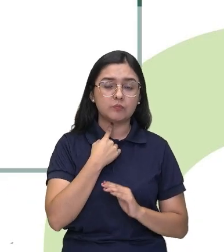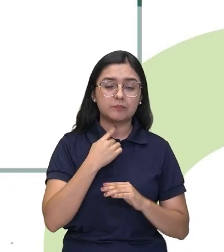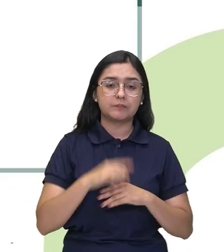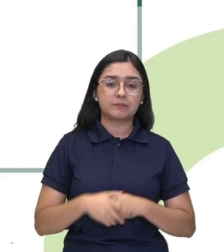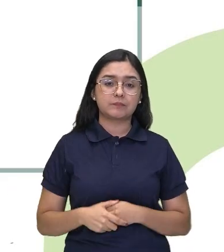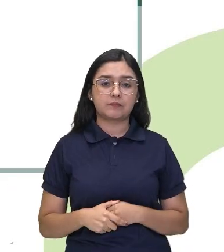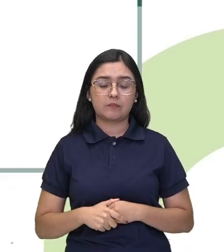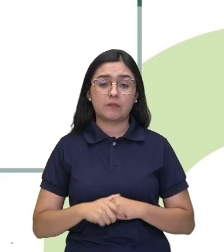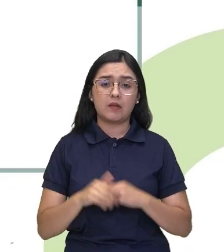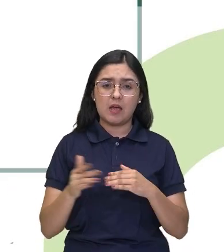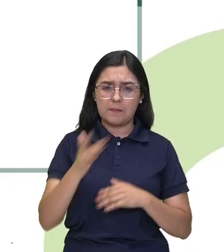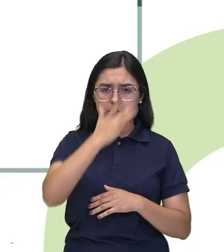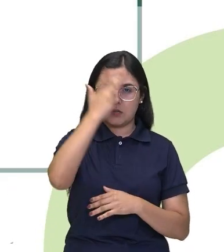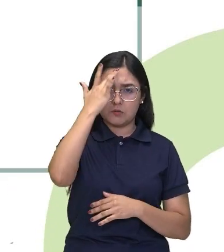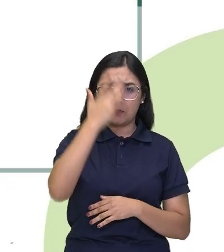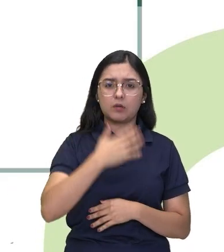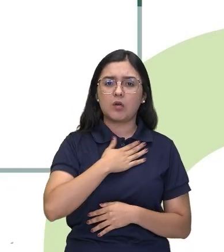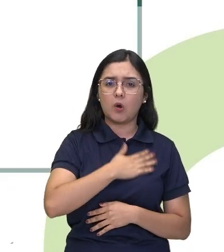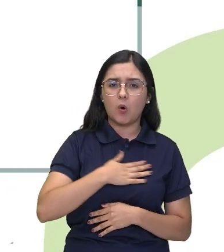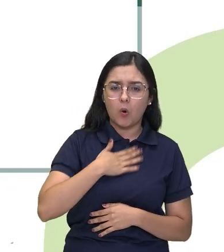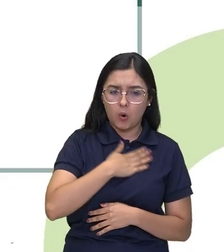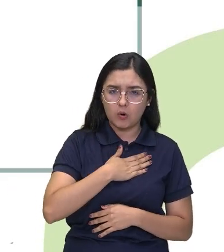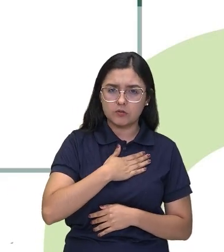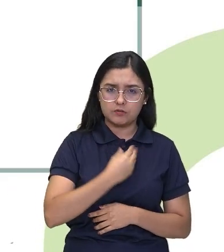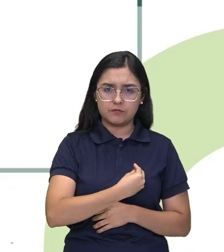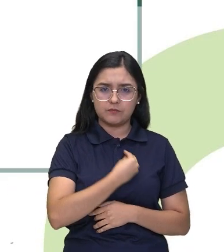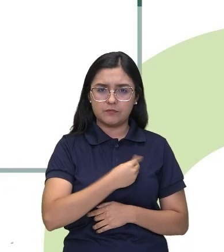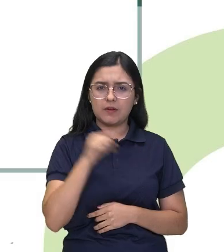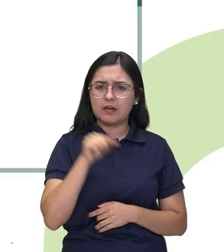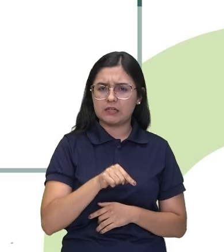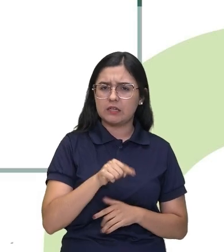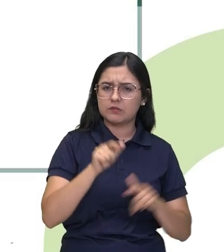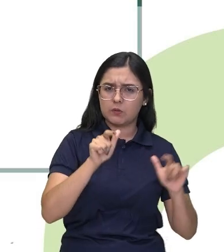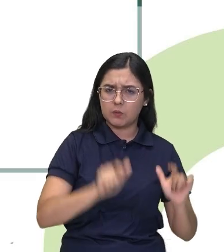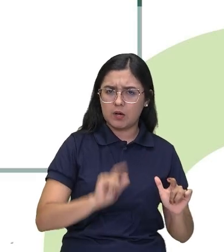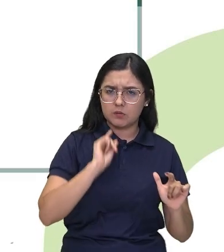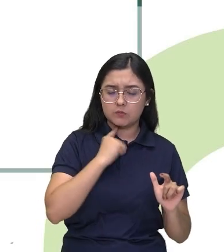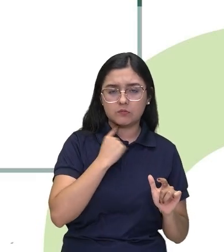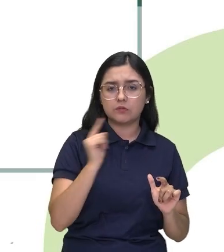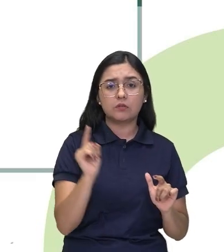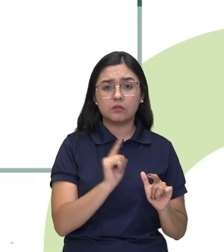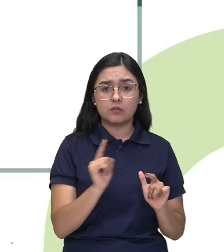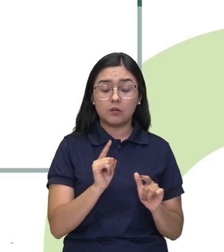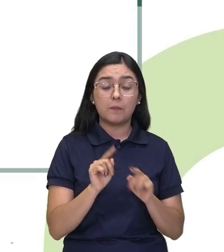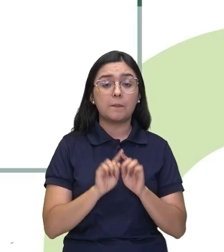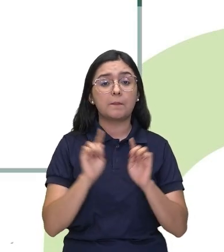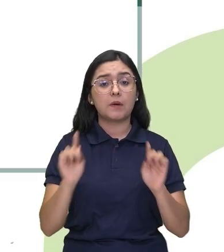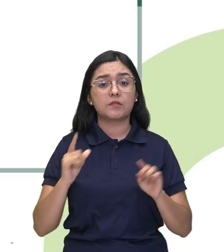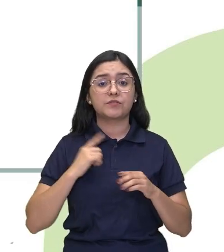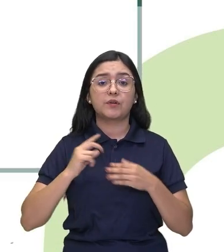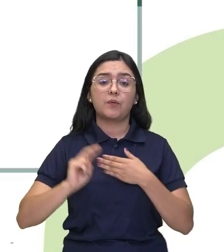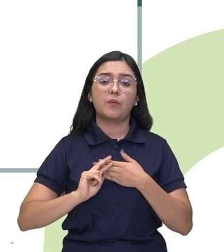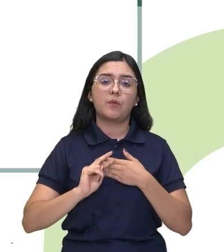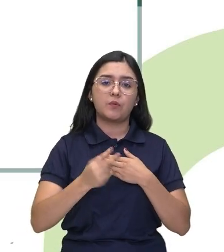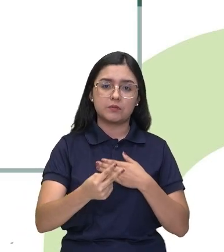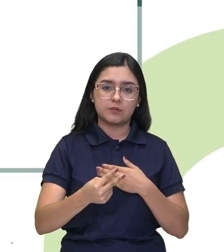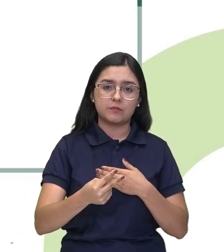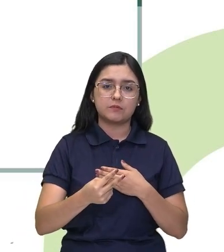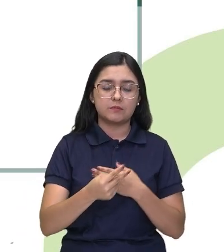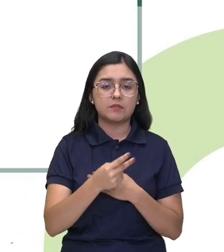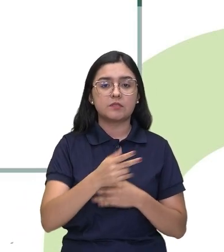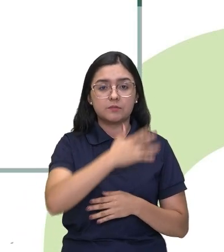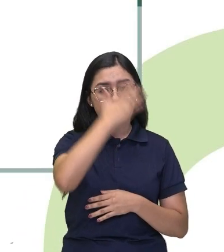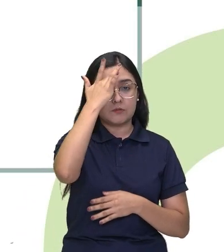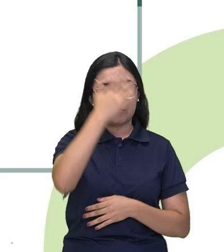porque gostam, porque aconteceu alguma coisa que fez elas viverem desse jeito. Mas existem consequências para essas pessoas que vivem